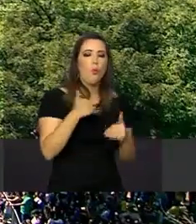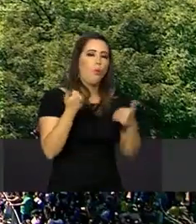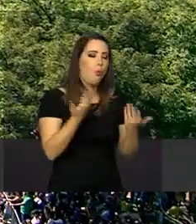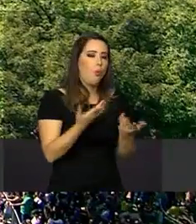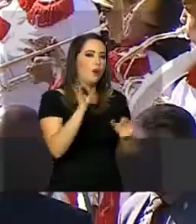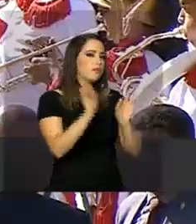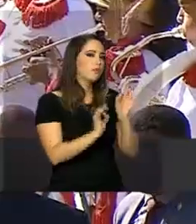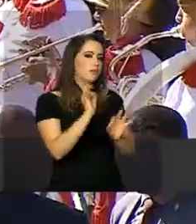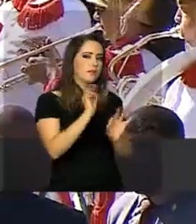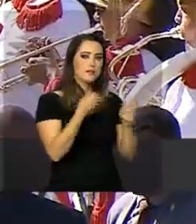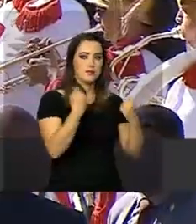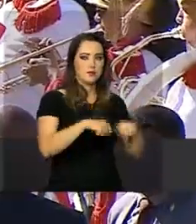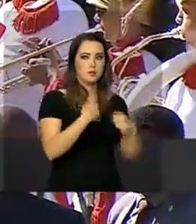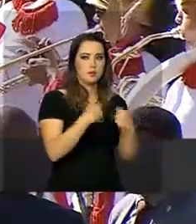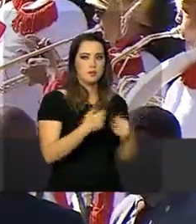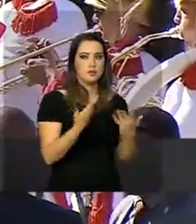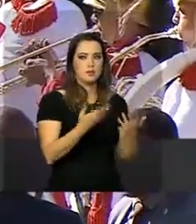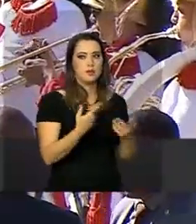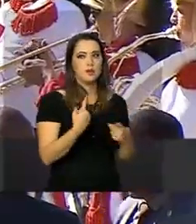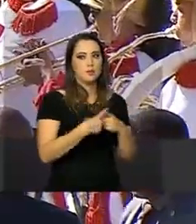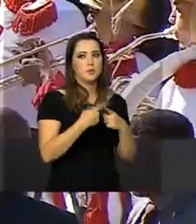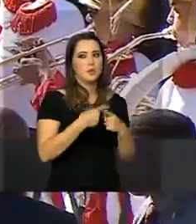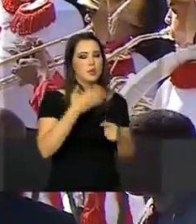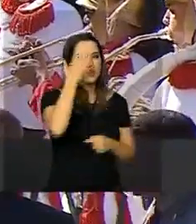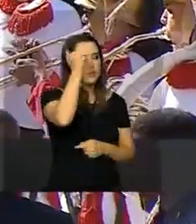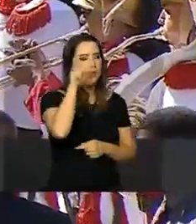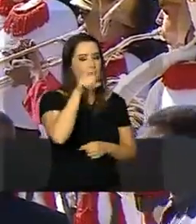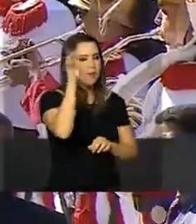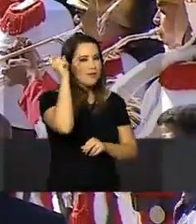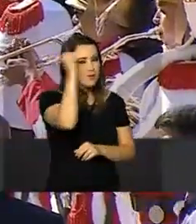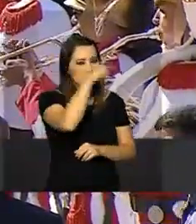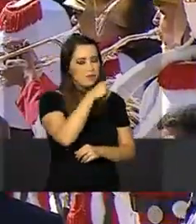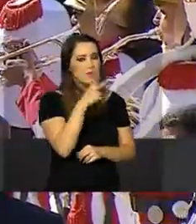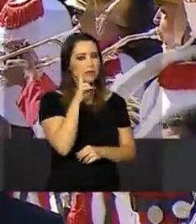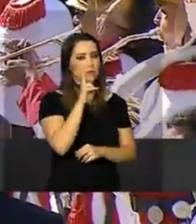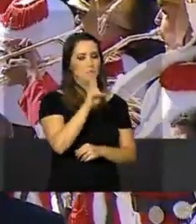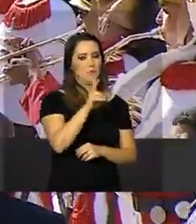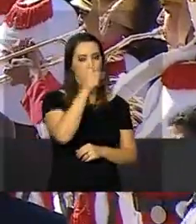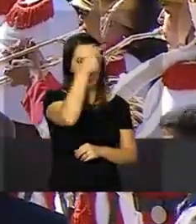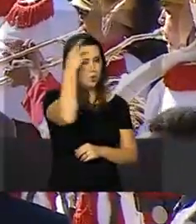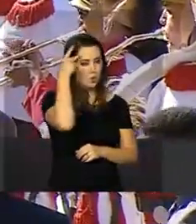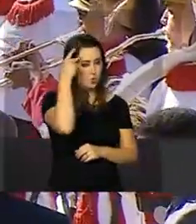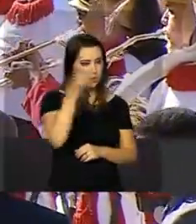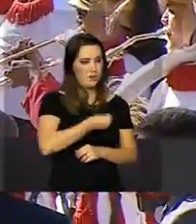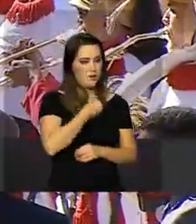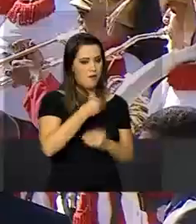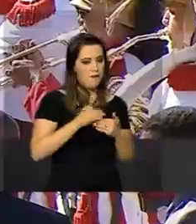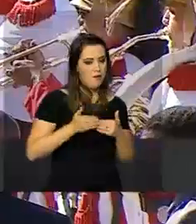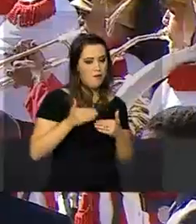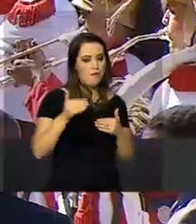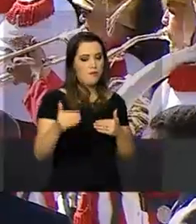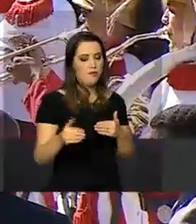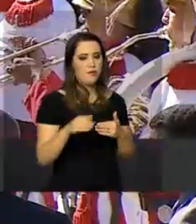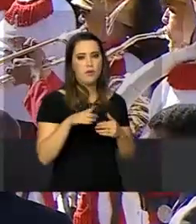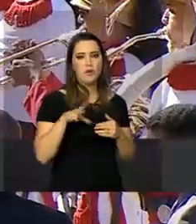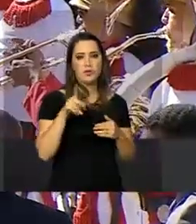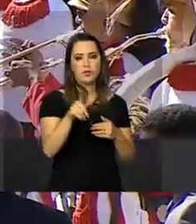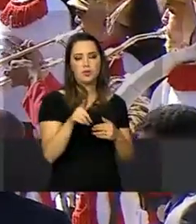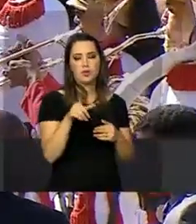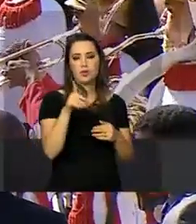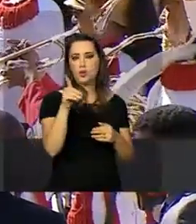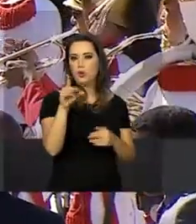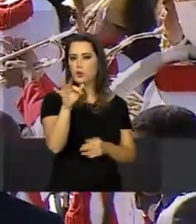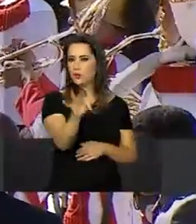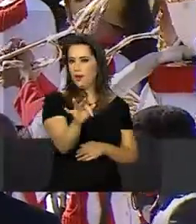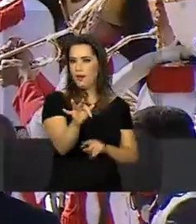de organização, né? Porque a gente sabe que é difícil para eles, o pessoal de fora, de todo o GDF,